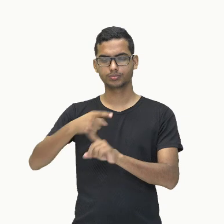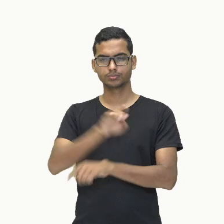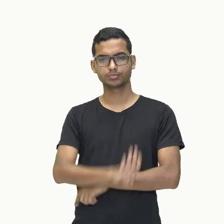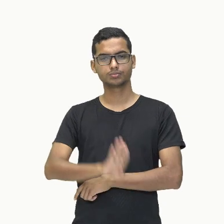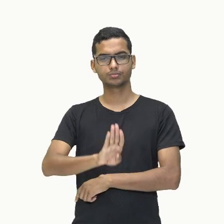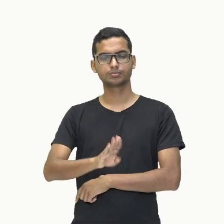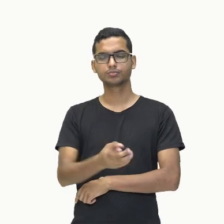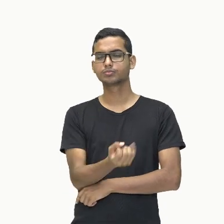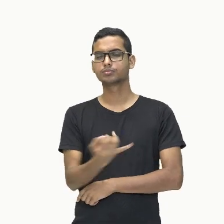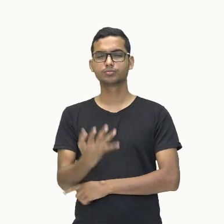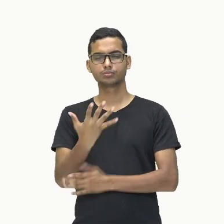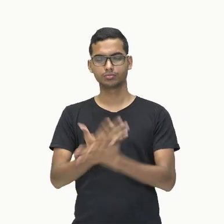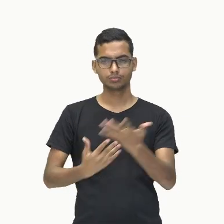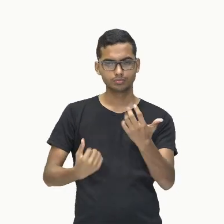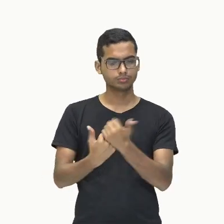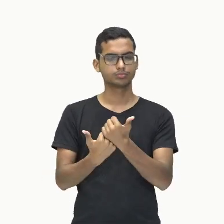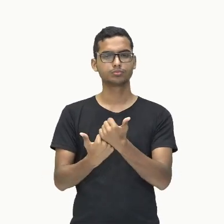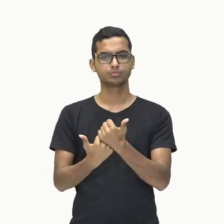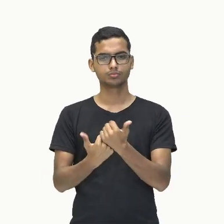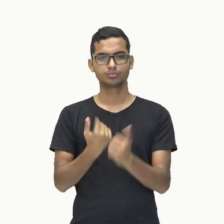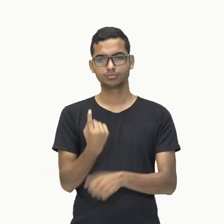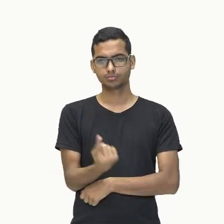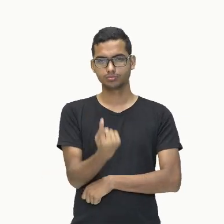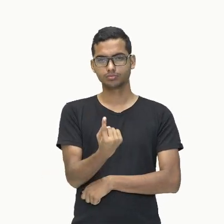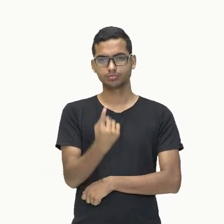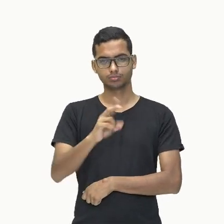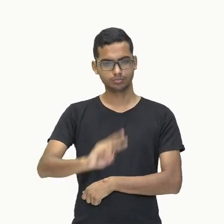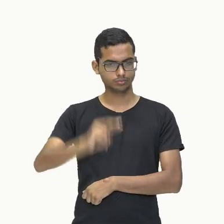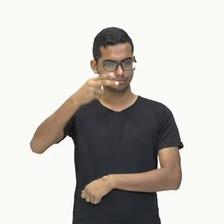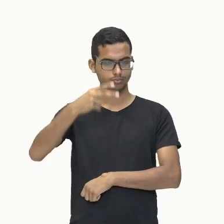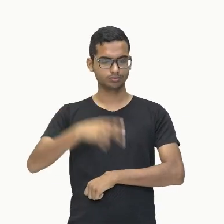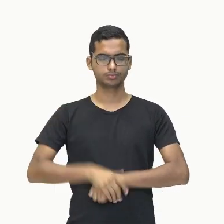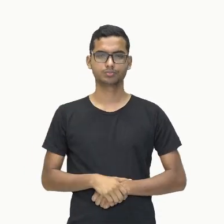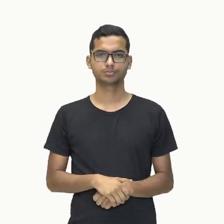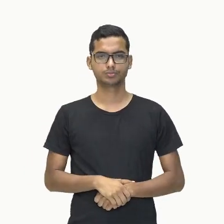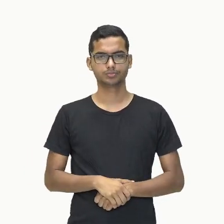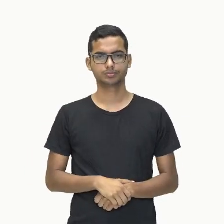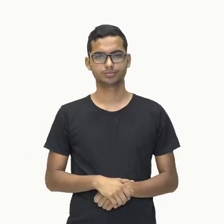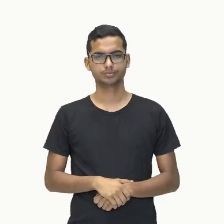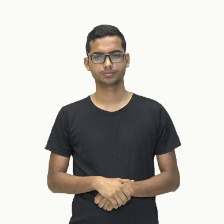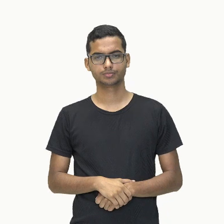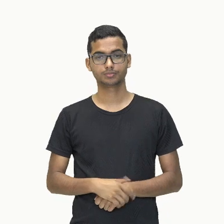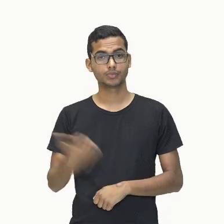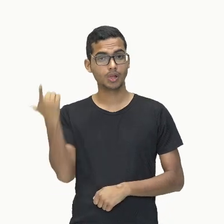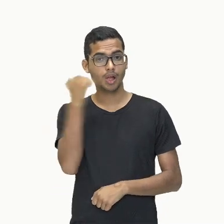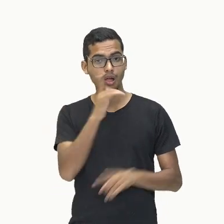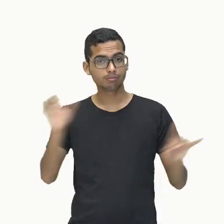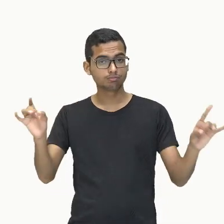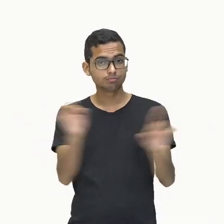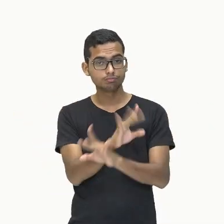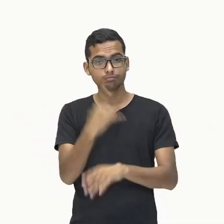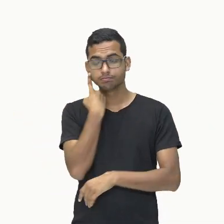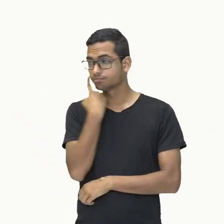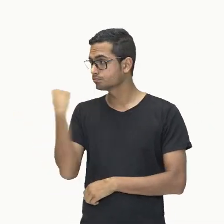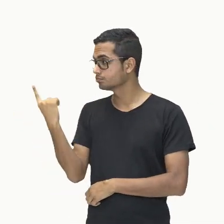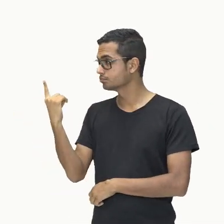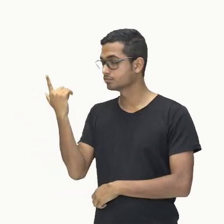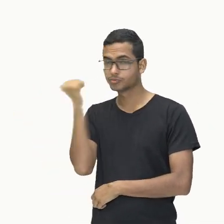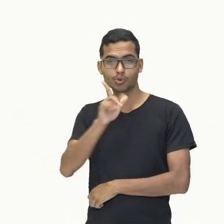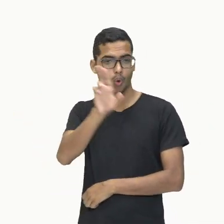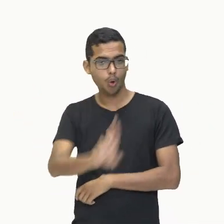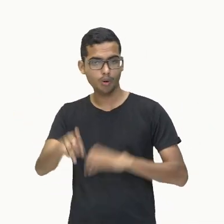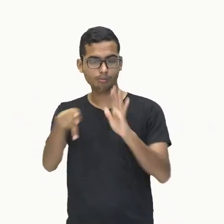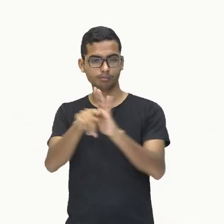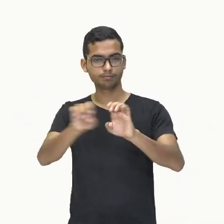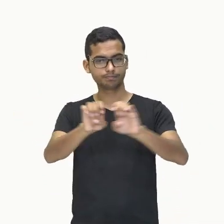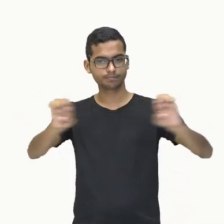mais o B, que nesse caso aí vale 1, 1 ao quadrado. Então é assim que nós vamos utilizar a